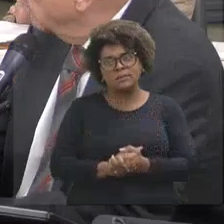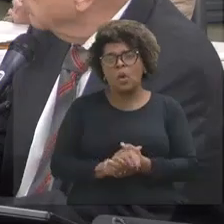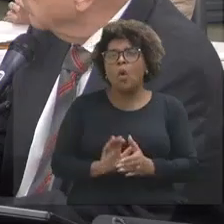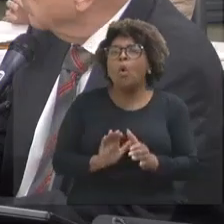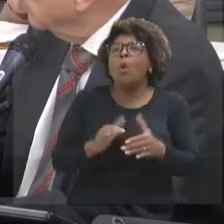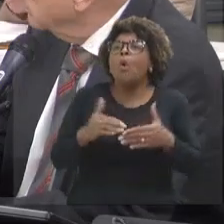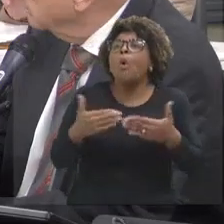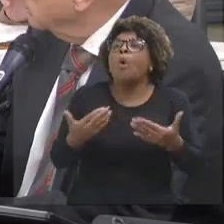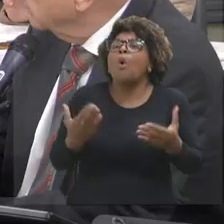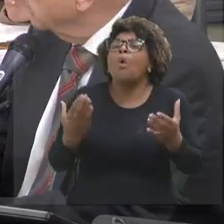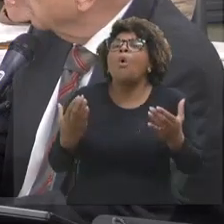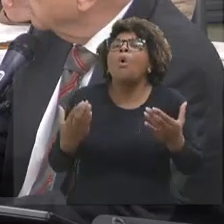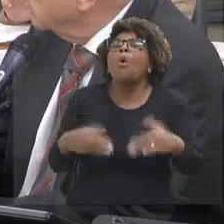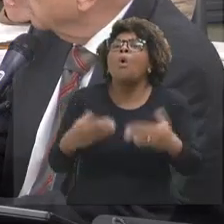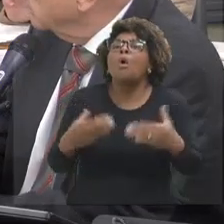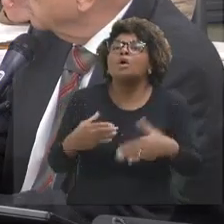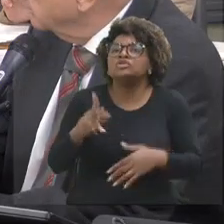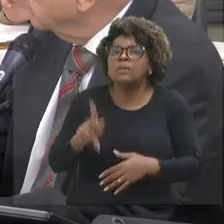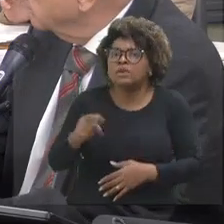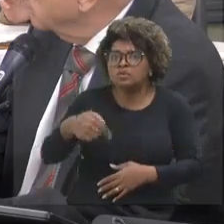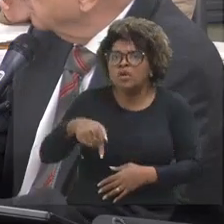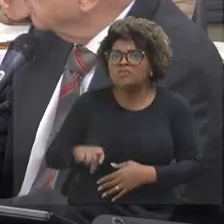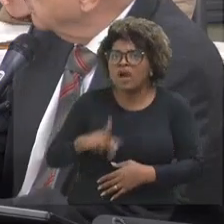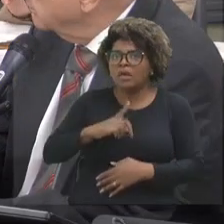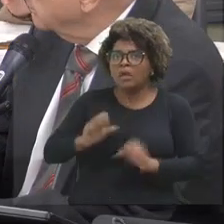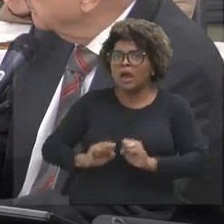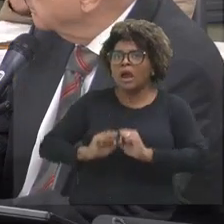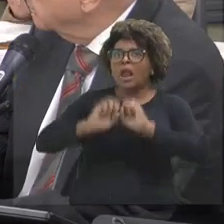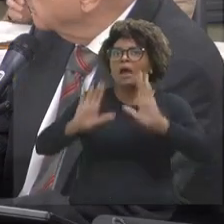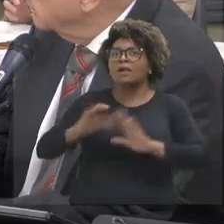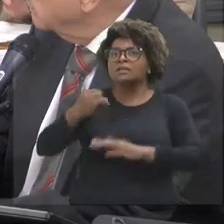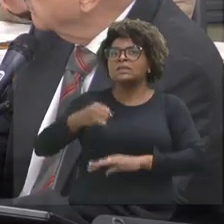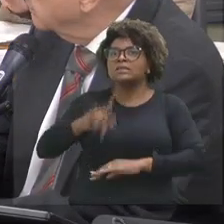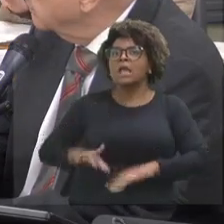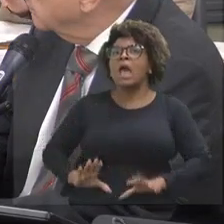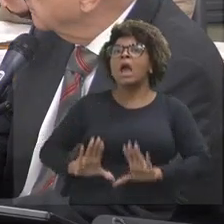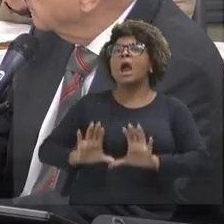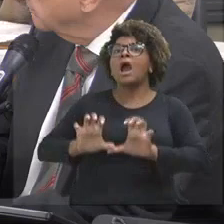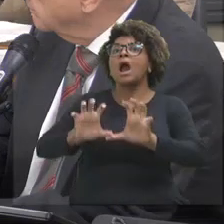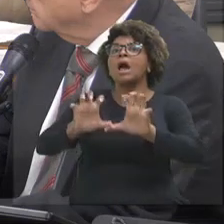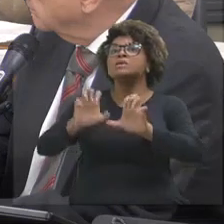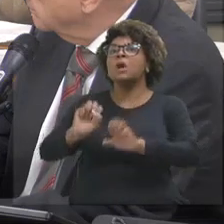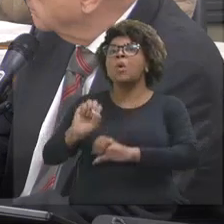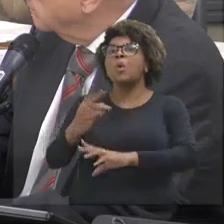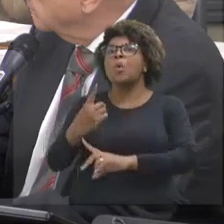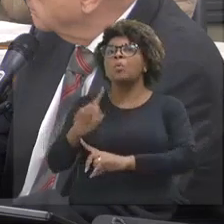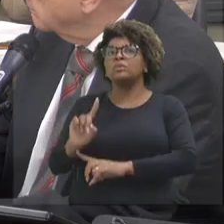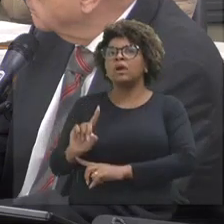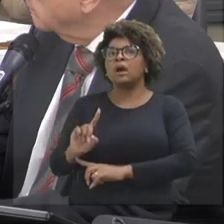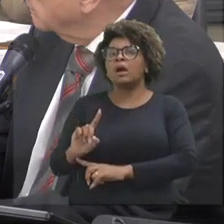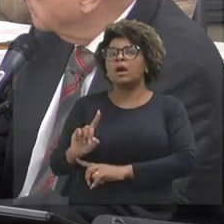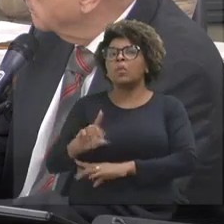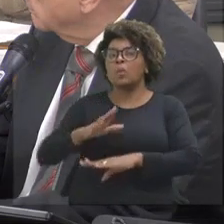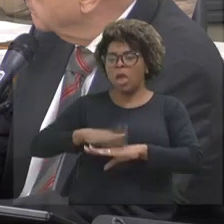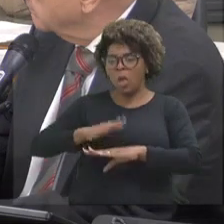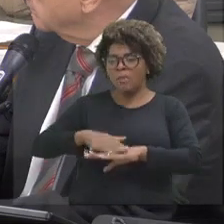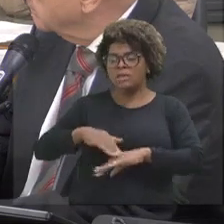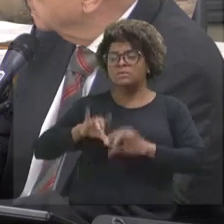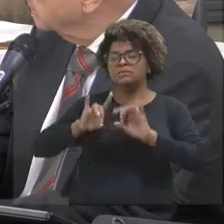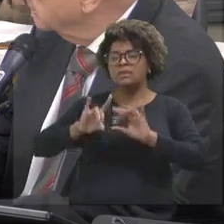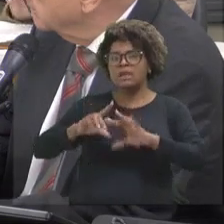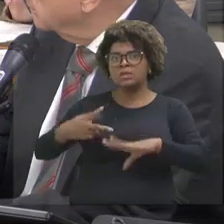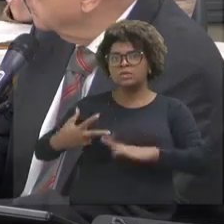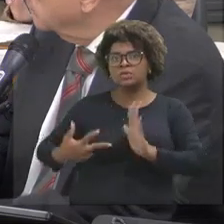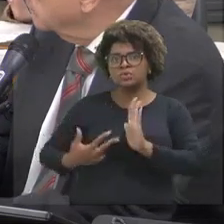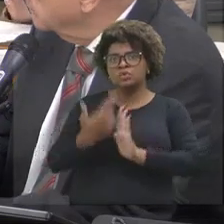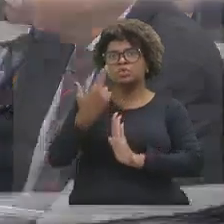o diagnóstico se isso é um tumor ou não não existe Eu sou especialista cirurgião oncológico há anos quando um